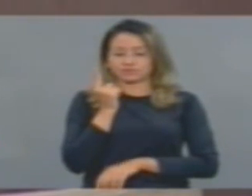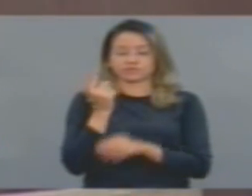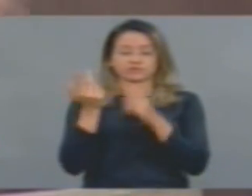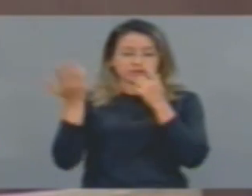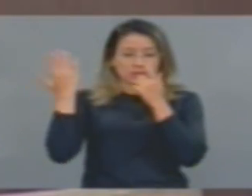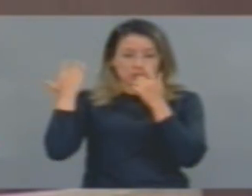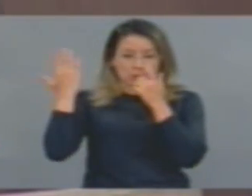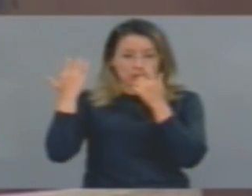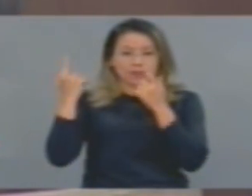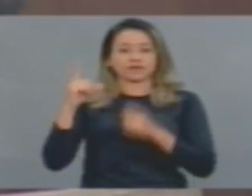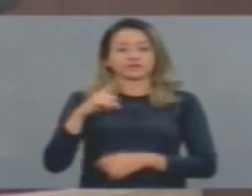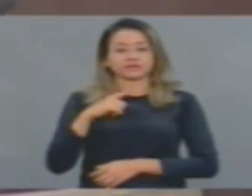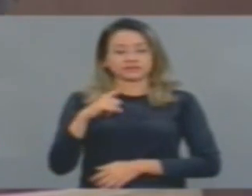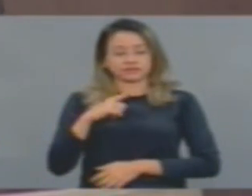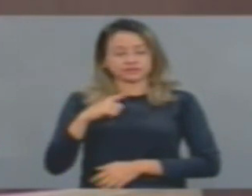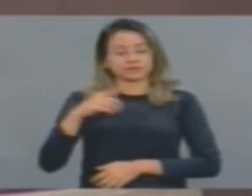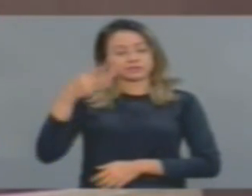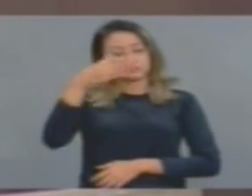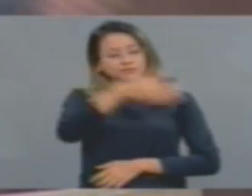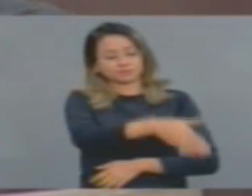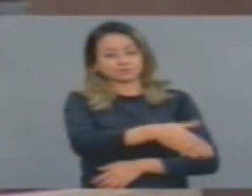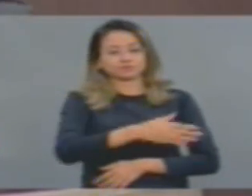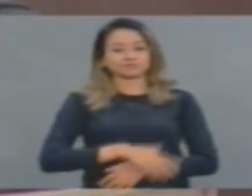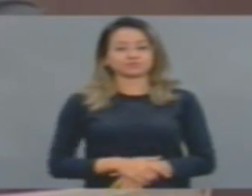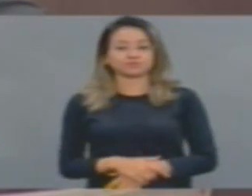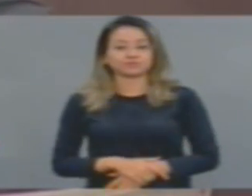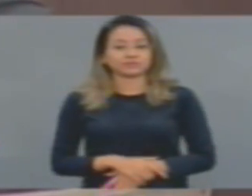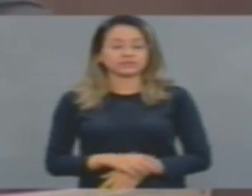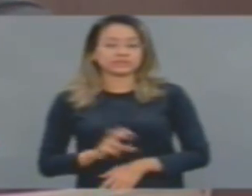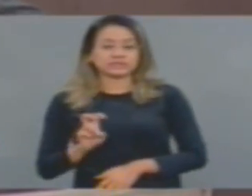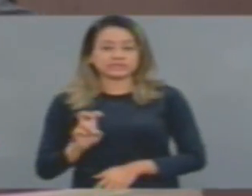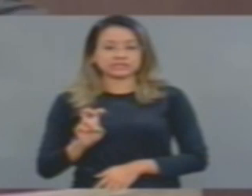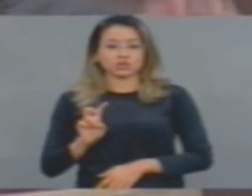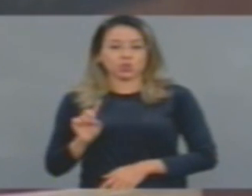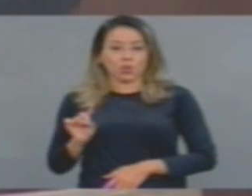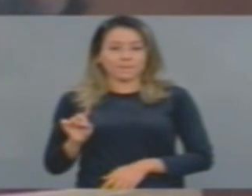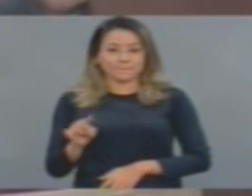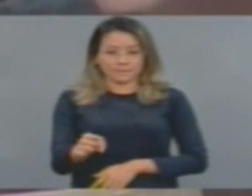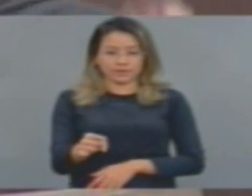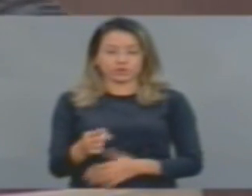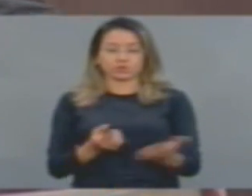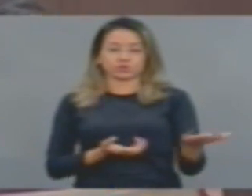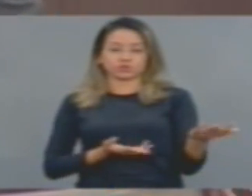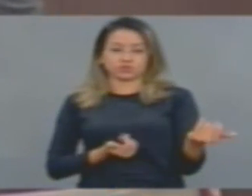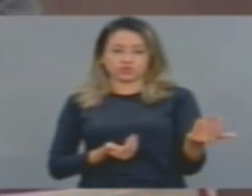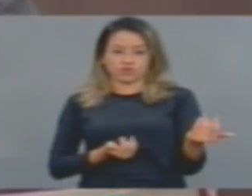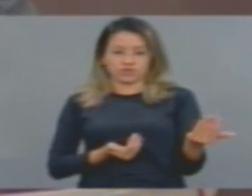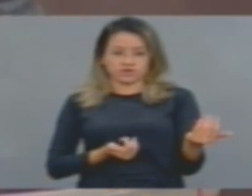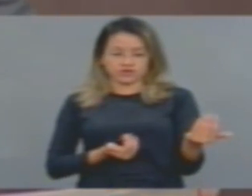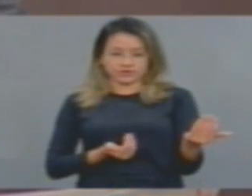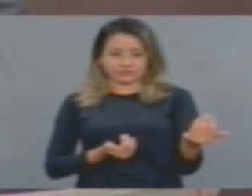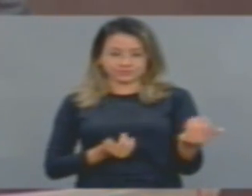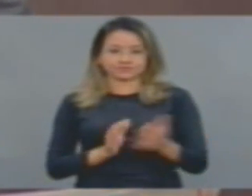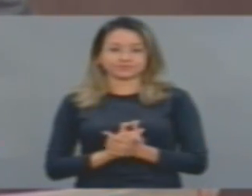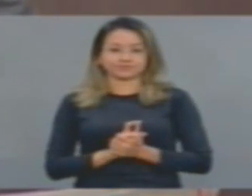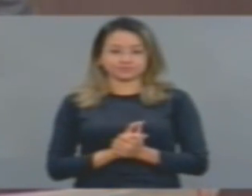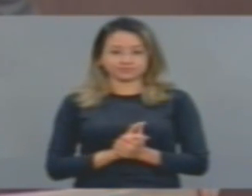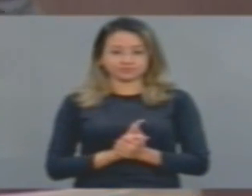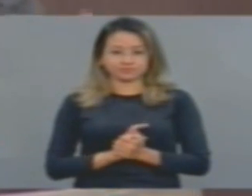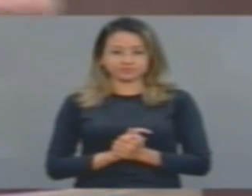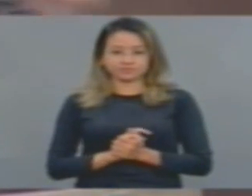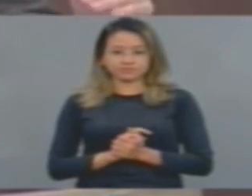entraram no sistema socioeducativo mais de 5.000 adolescentes. Menos de 10% por crimes contra a vida.